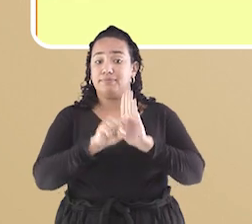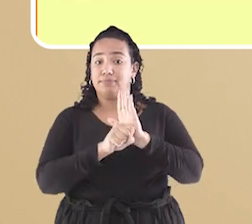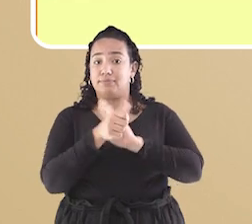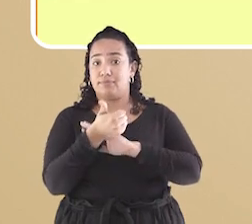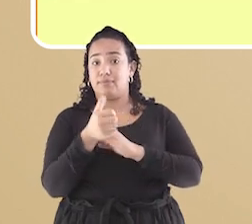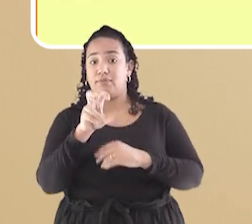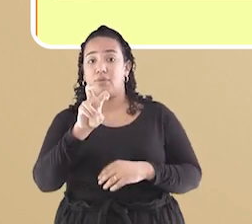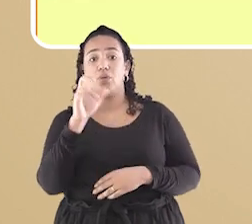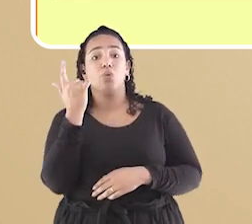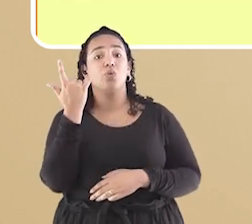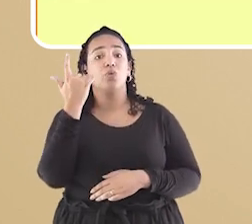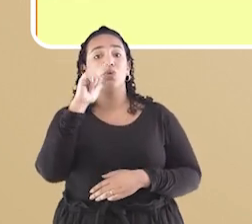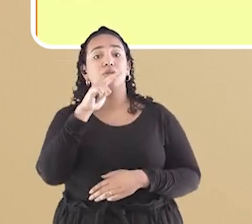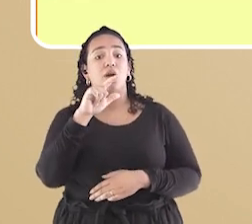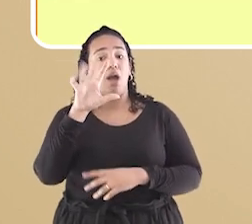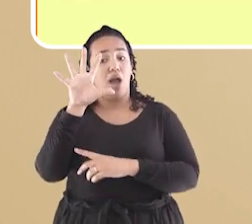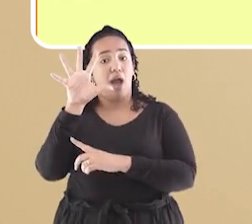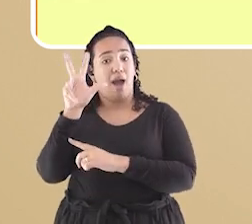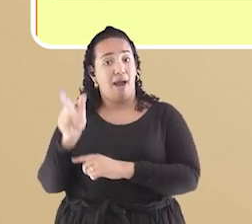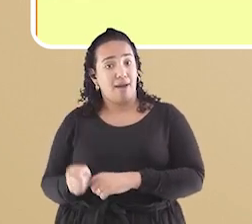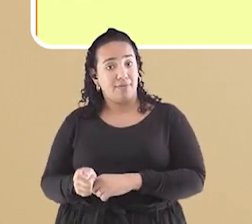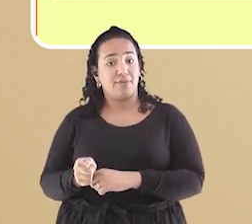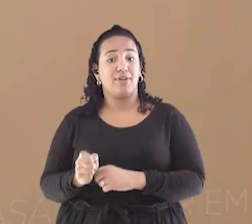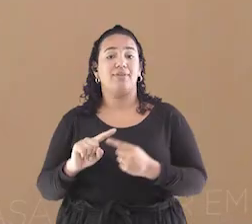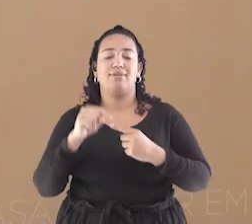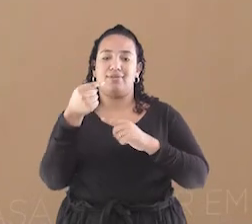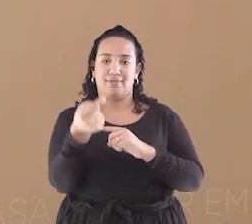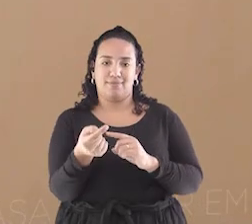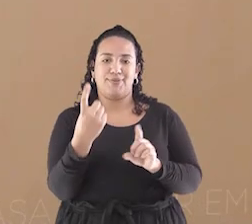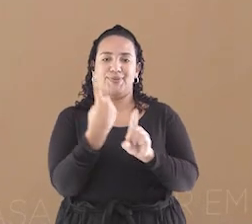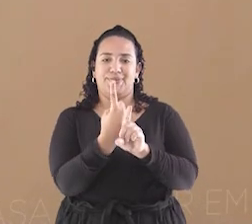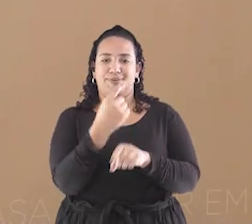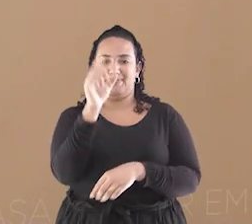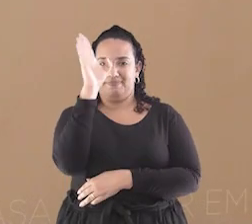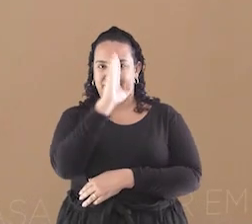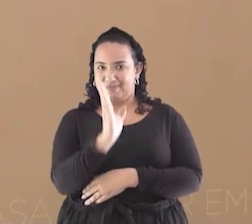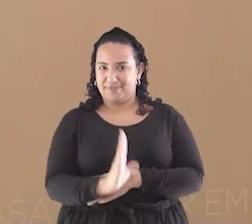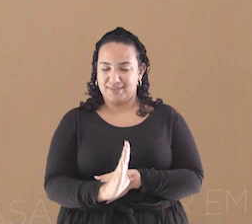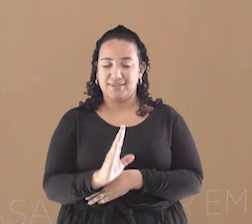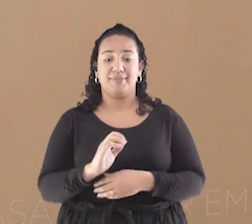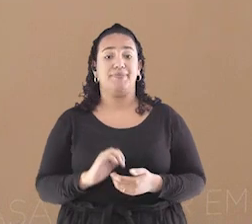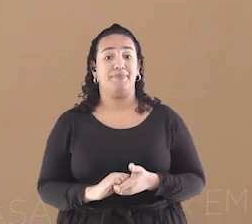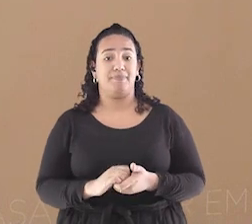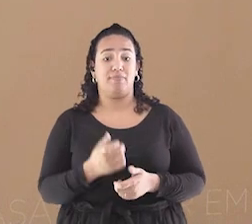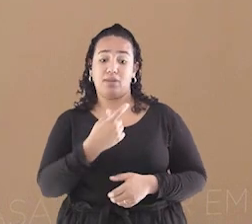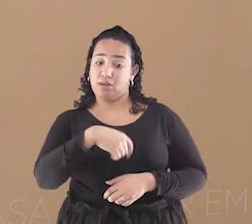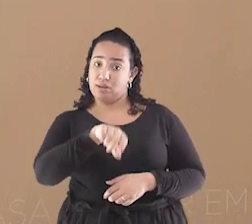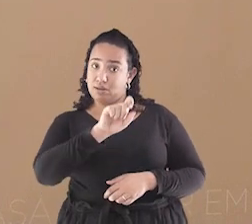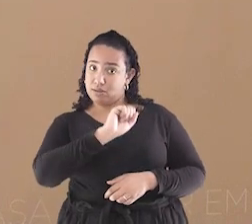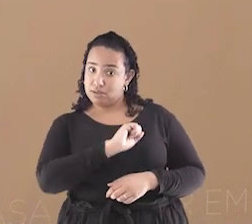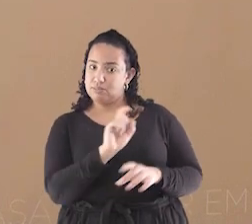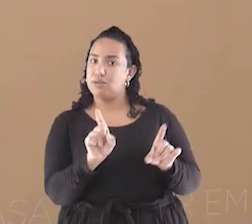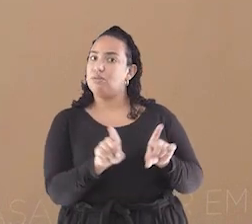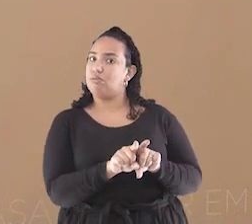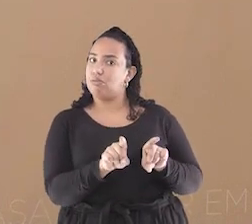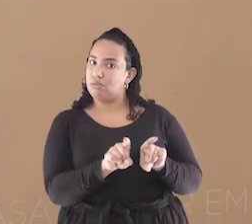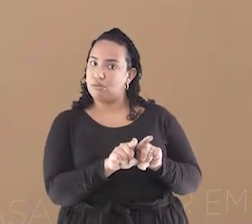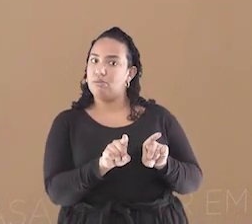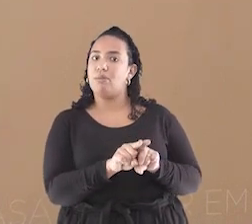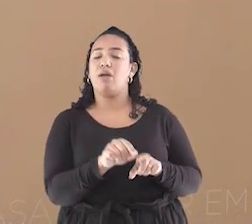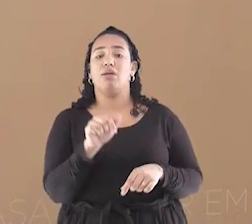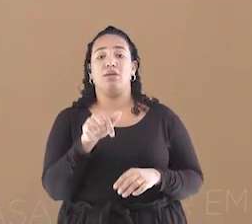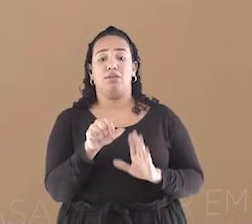da África e mais tarde chegaria até o Brasil. Os espanhóis também não ficaram para trás. Durante o século